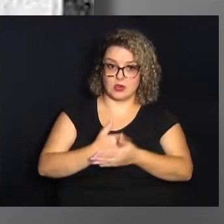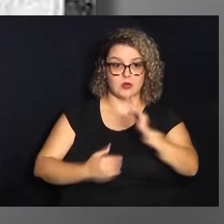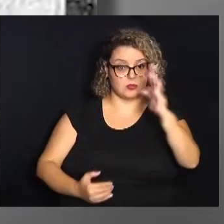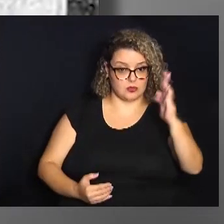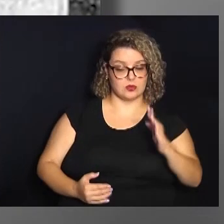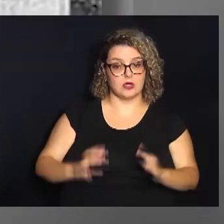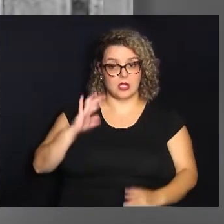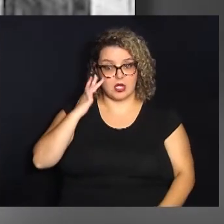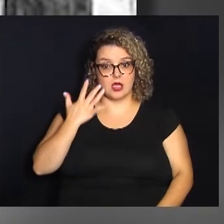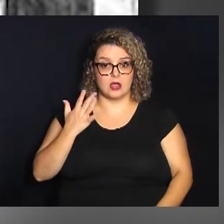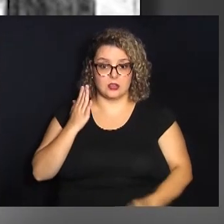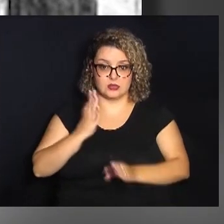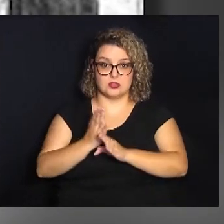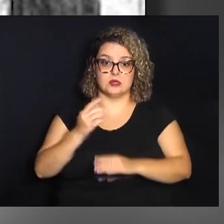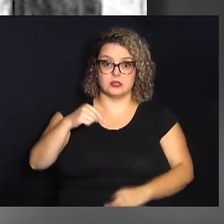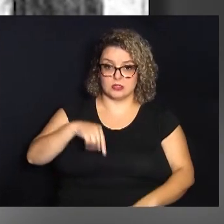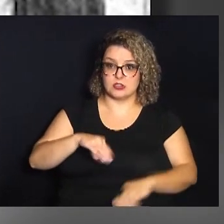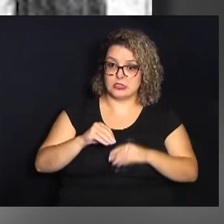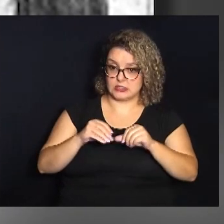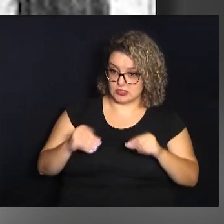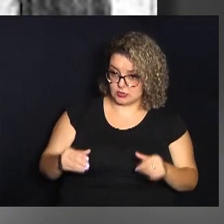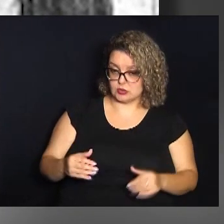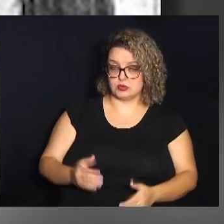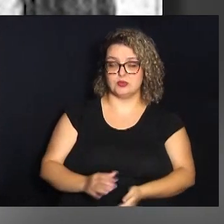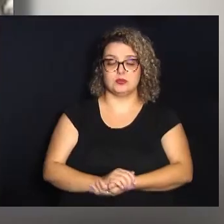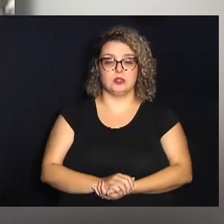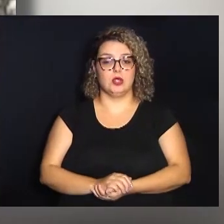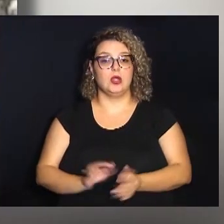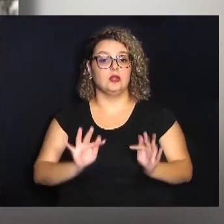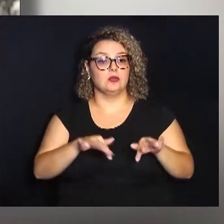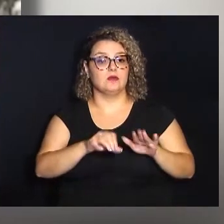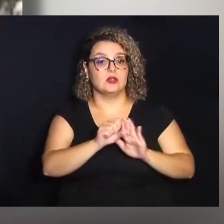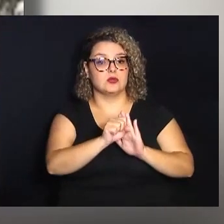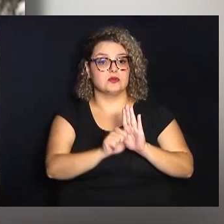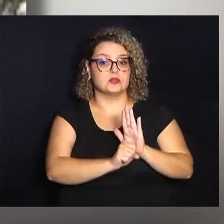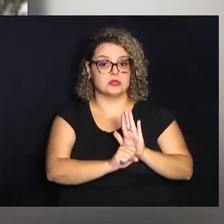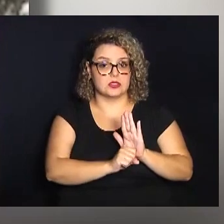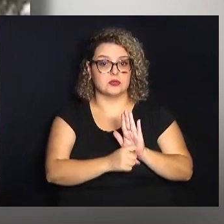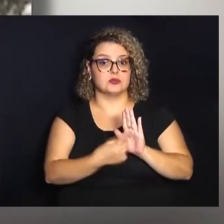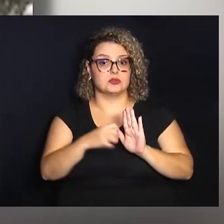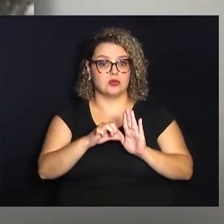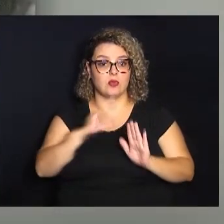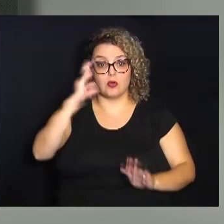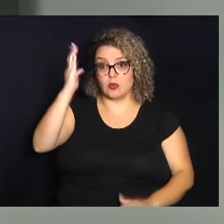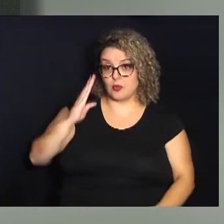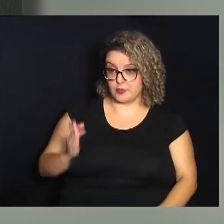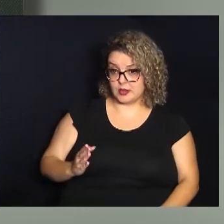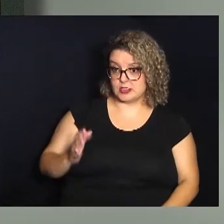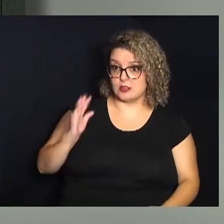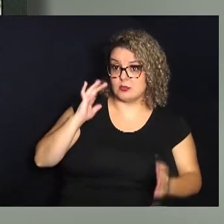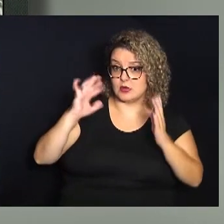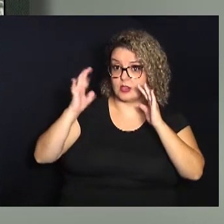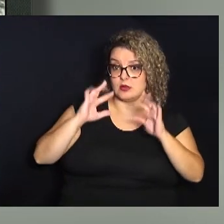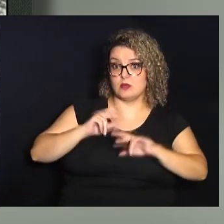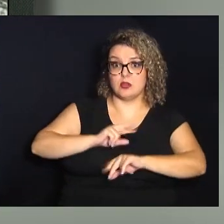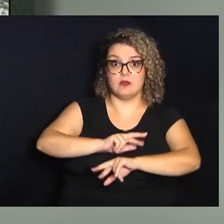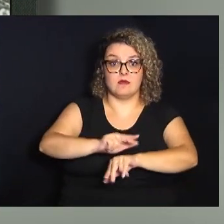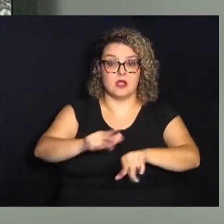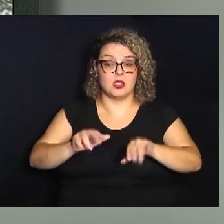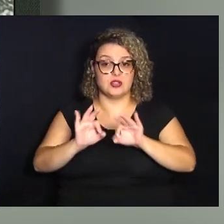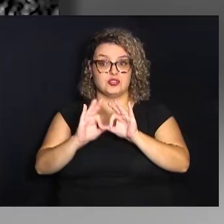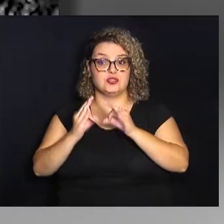século XIX, o Brasil era o destino sonhado por milhares de famílias italianas em busca de melhores